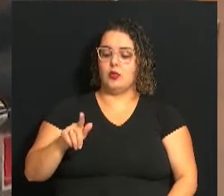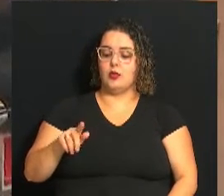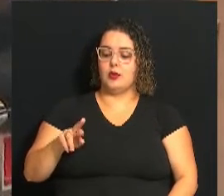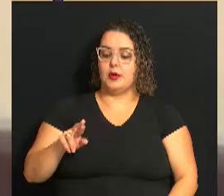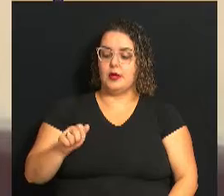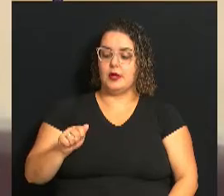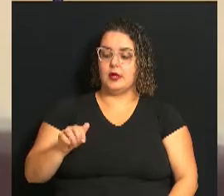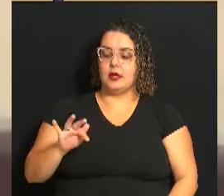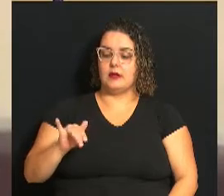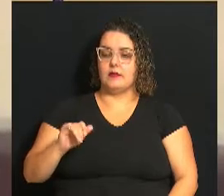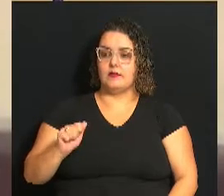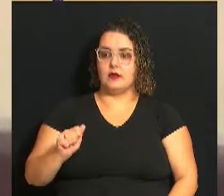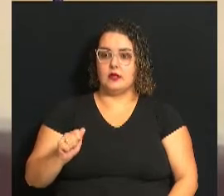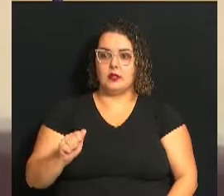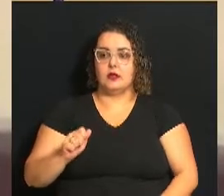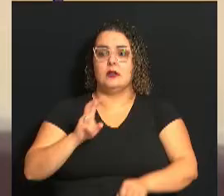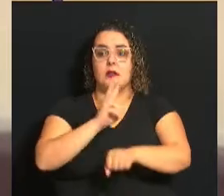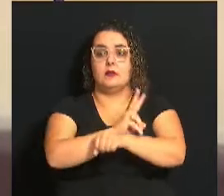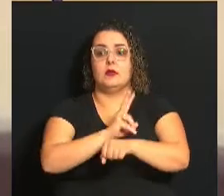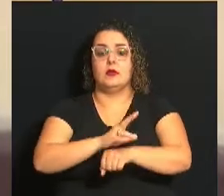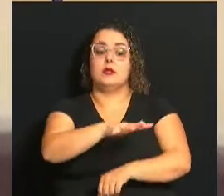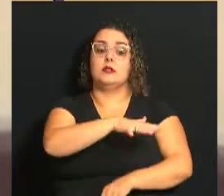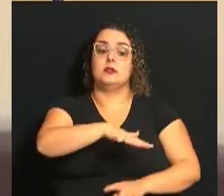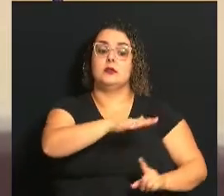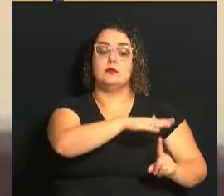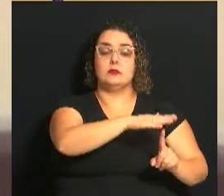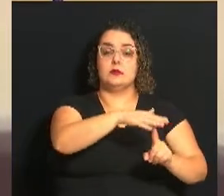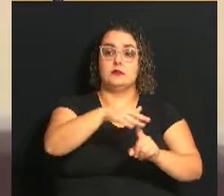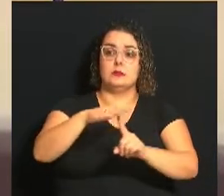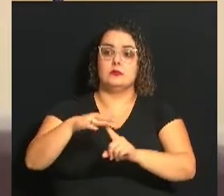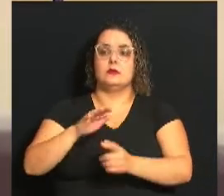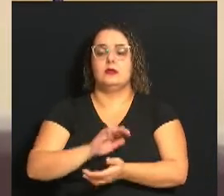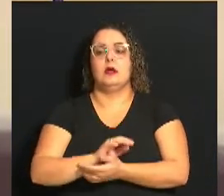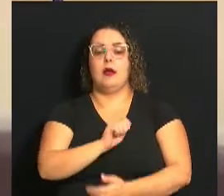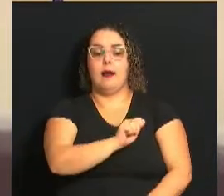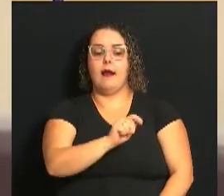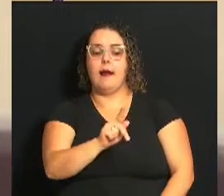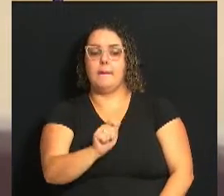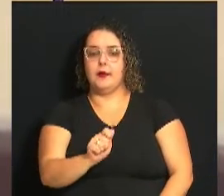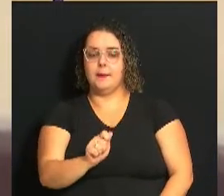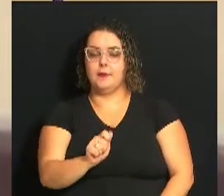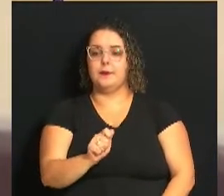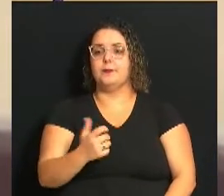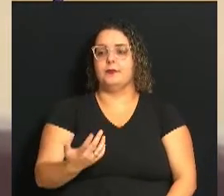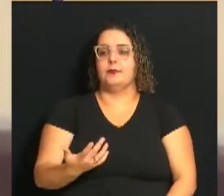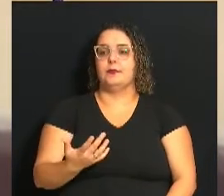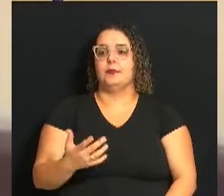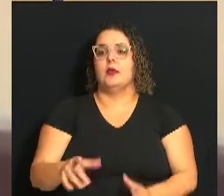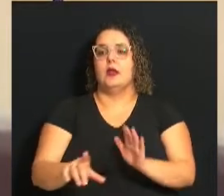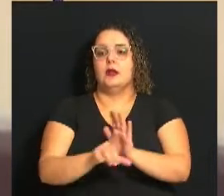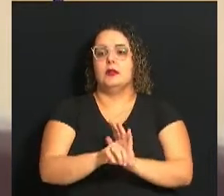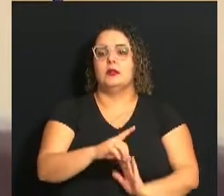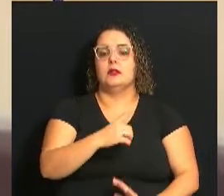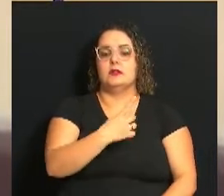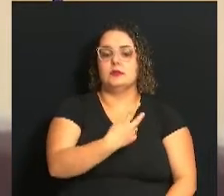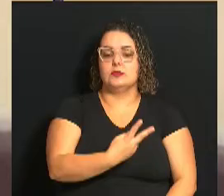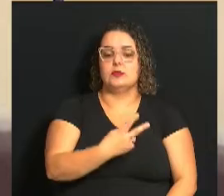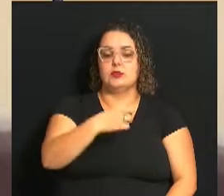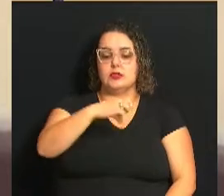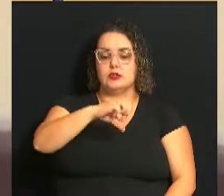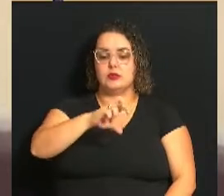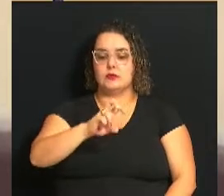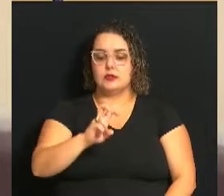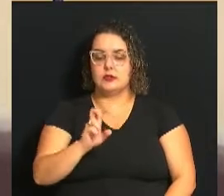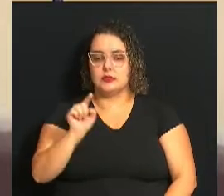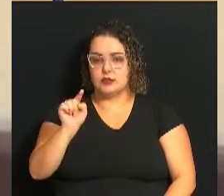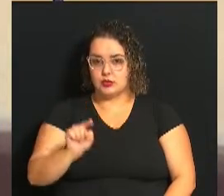Área de Proteção Ambiental de Campinas, na APA de Campinas, vinculada à Lei 295 de 2020, em